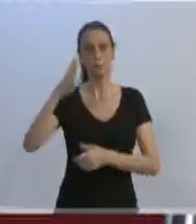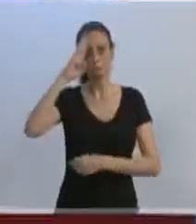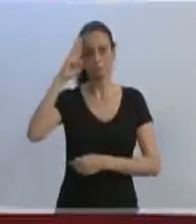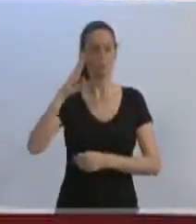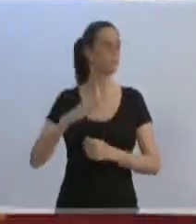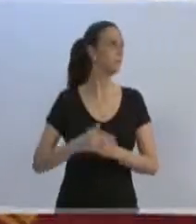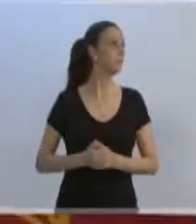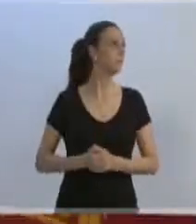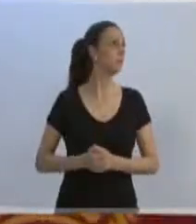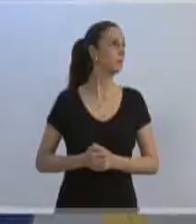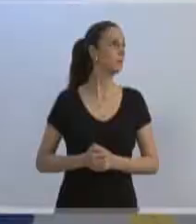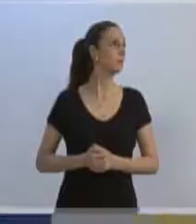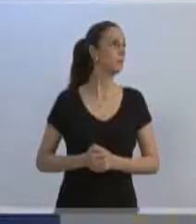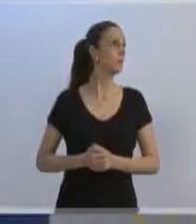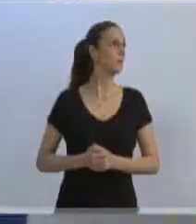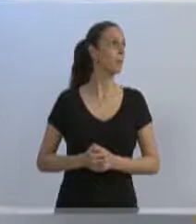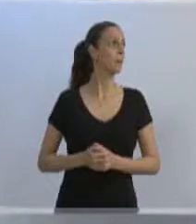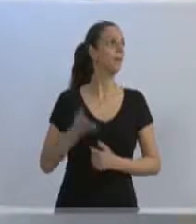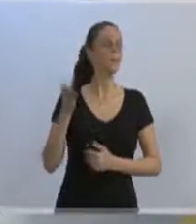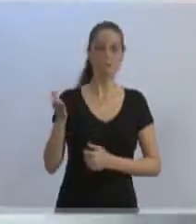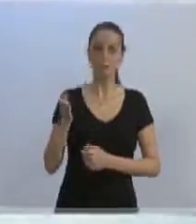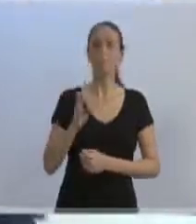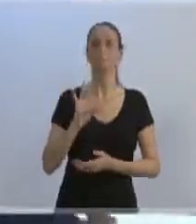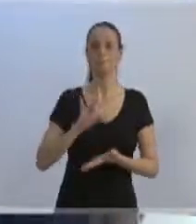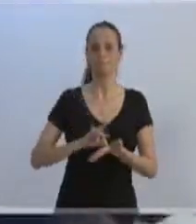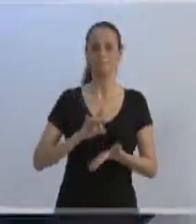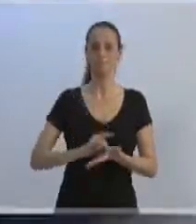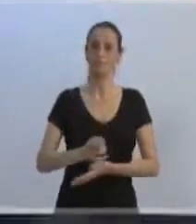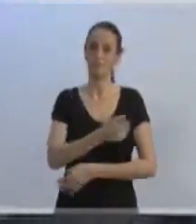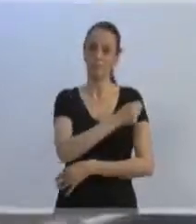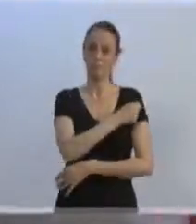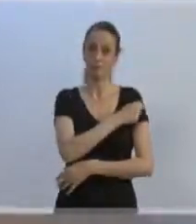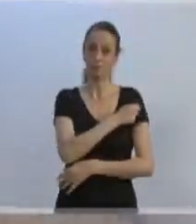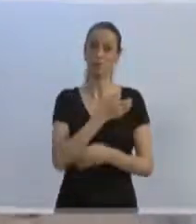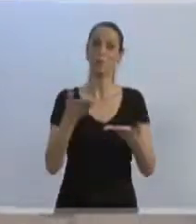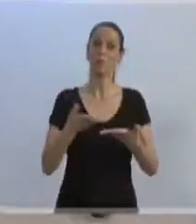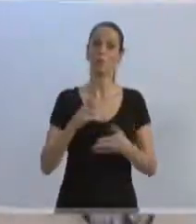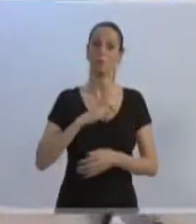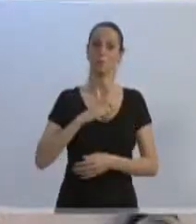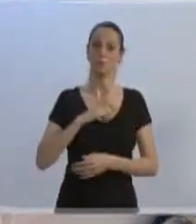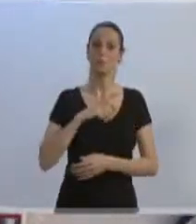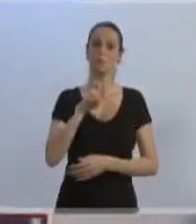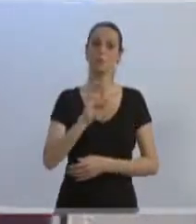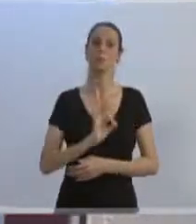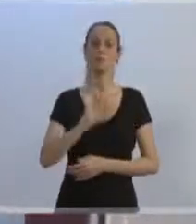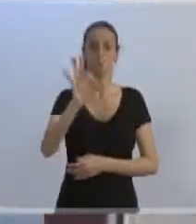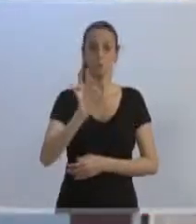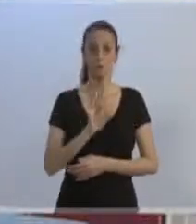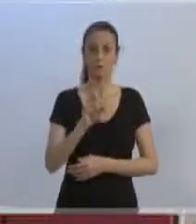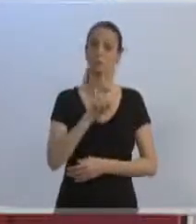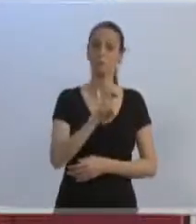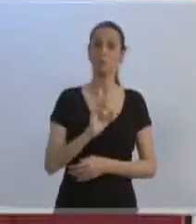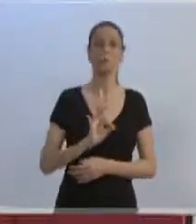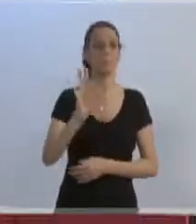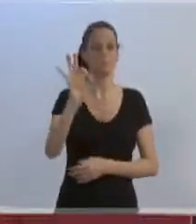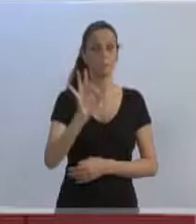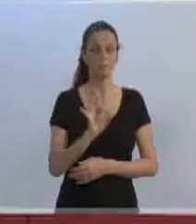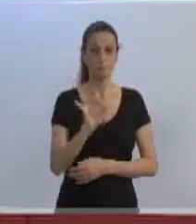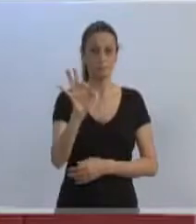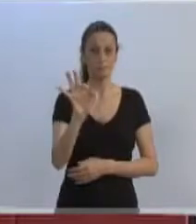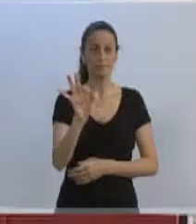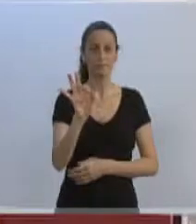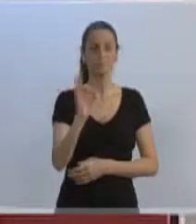dizer pra vocês que como e se esse aluno aí blumenau hoje tem 5% cinco por cento